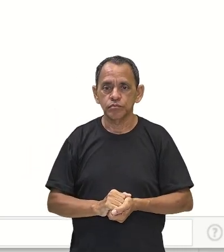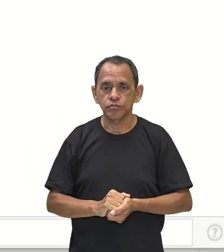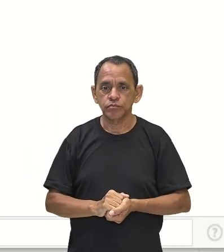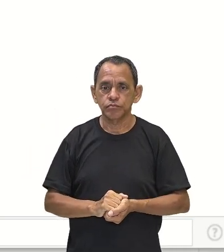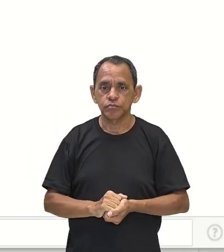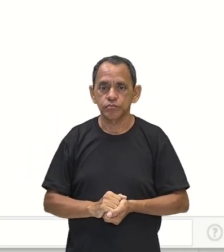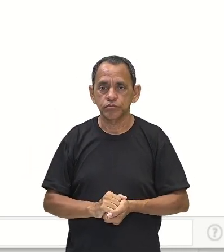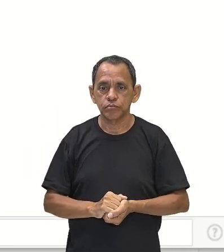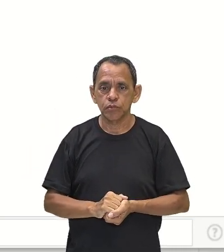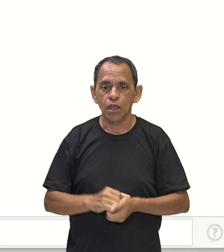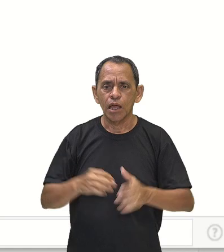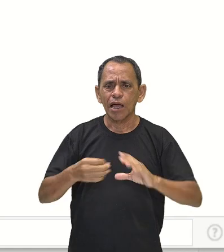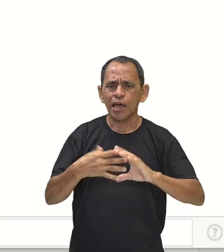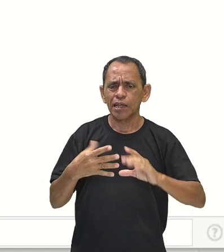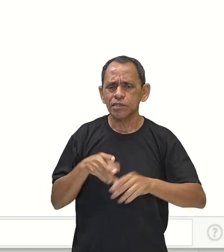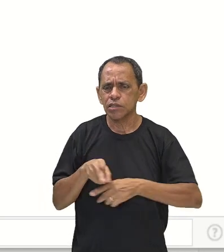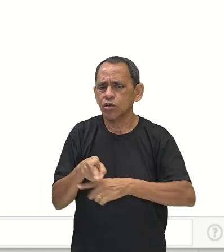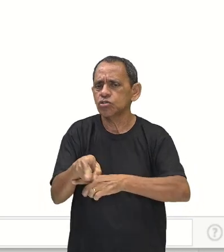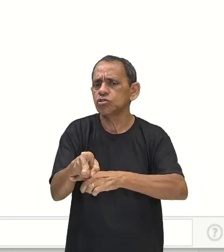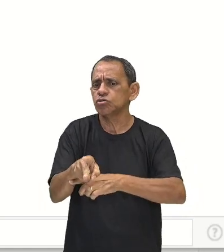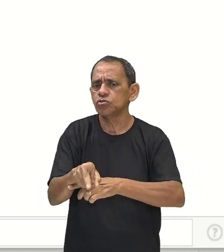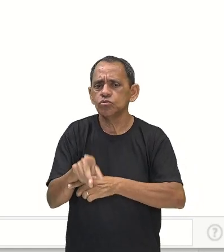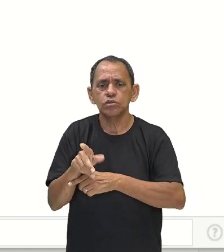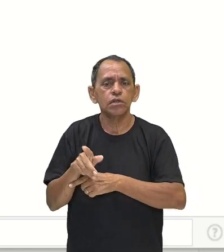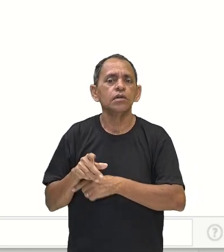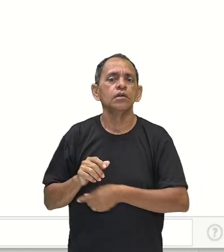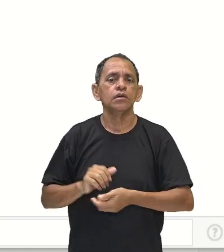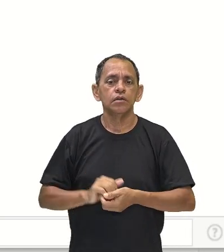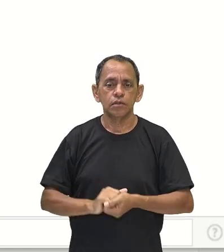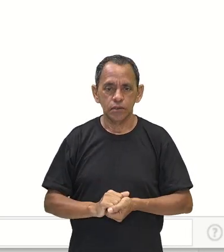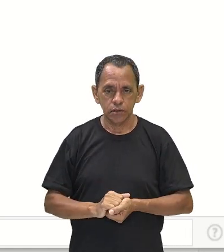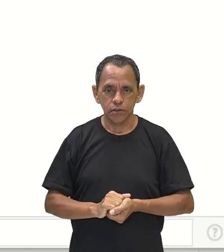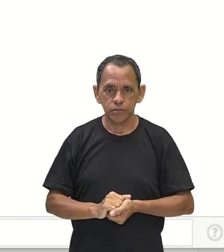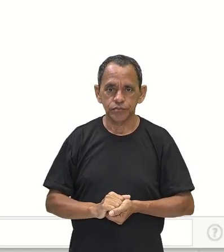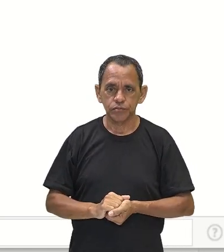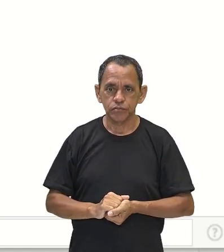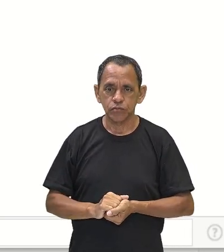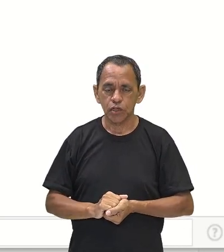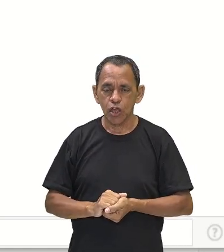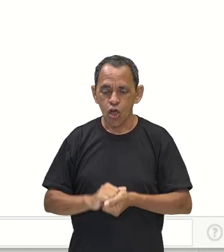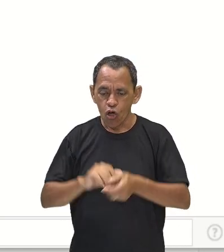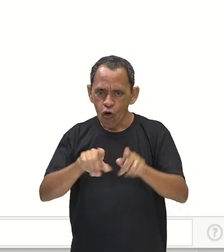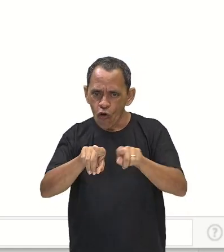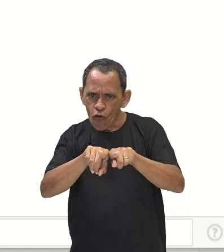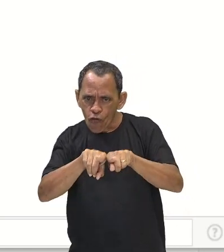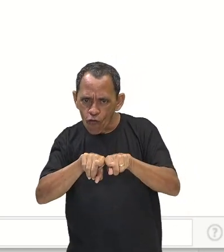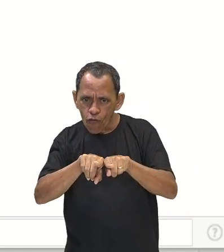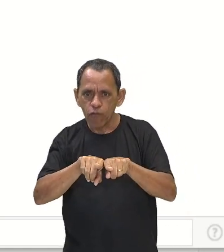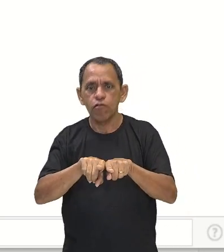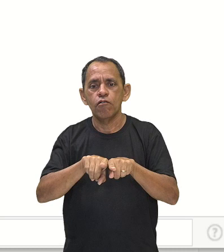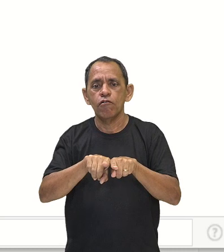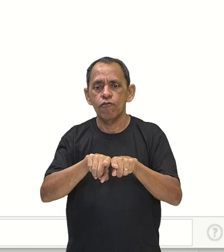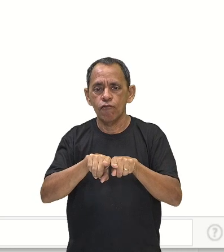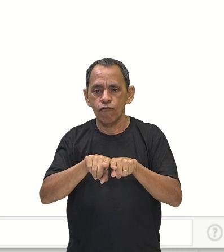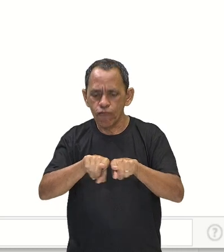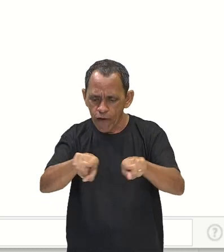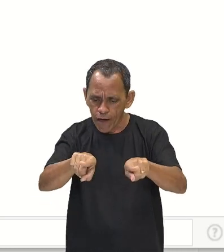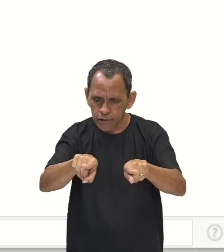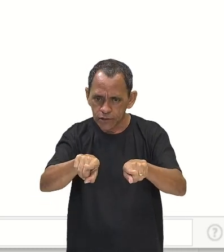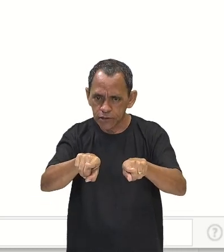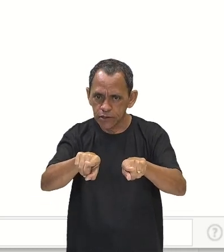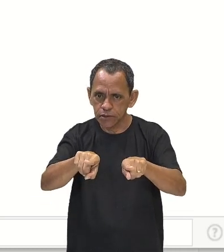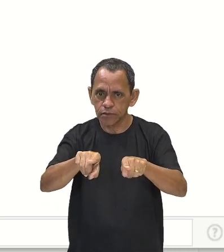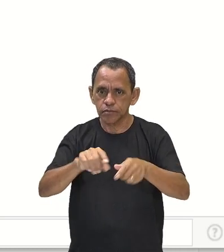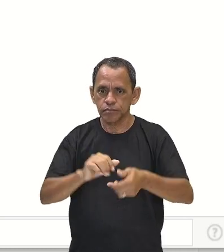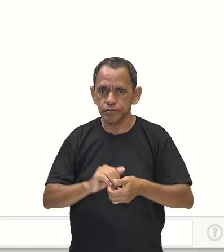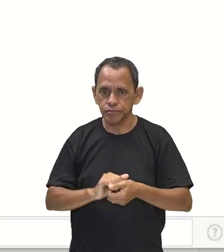ela vai continuar para todos os vértices deste polígono. Então, vamos fazer aquela continha de novo,